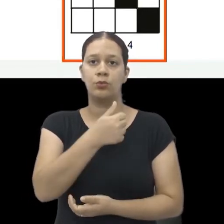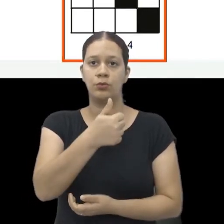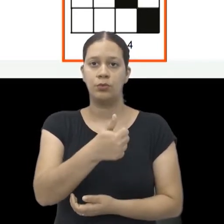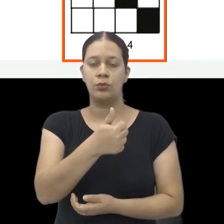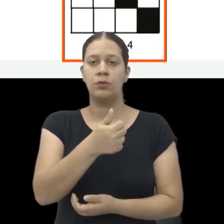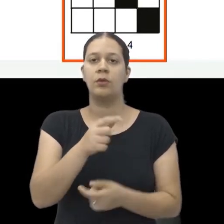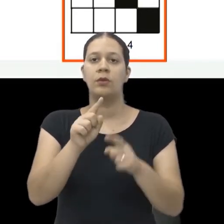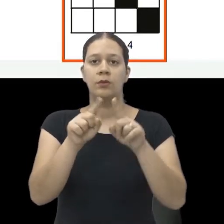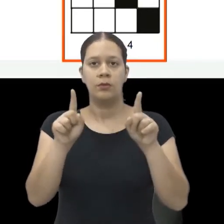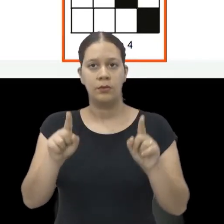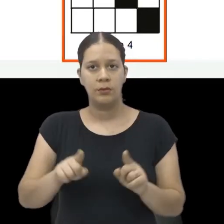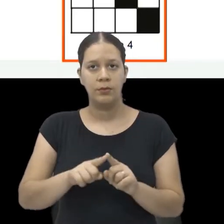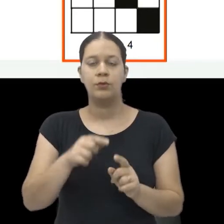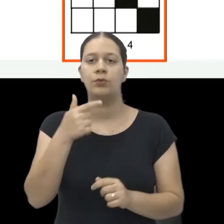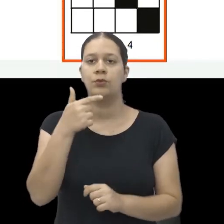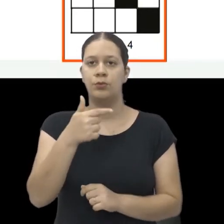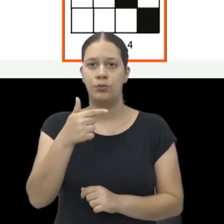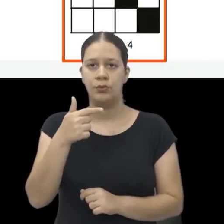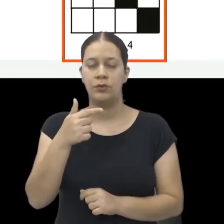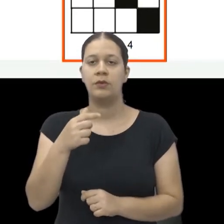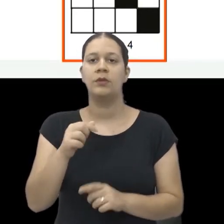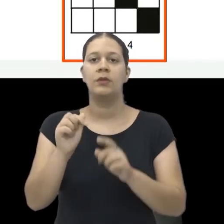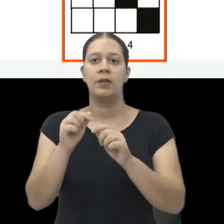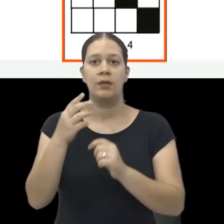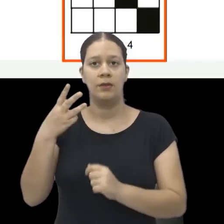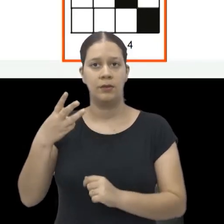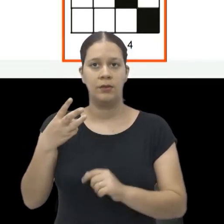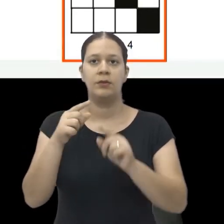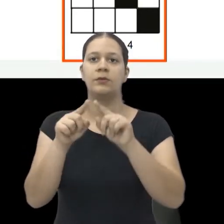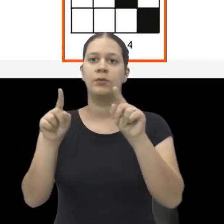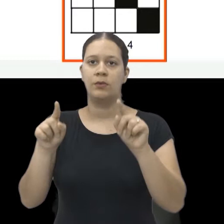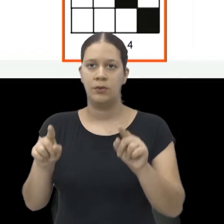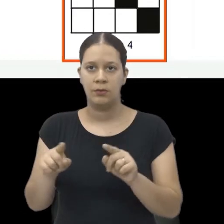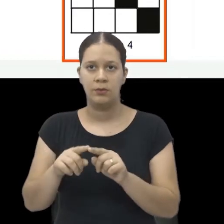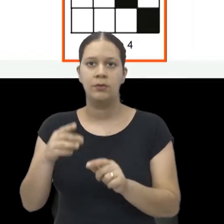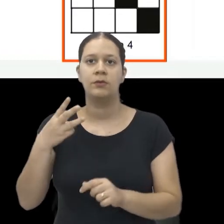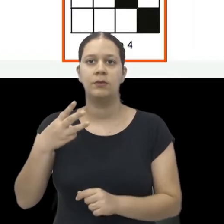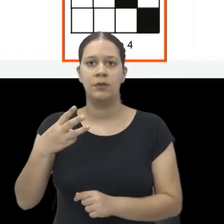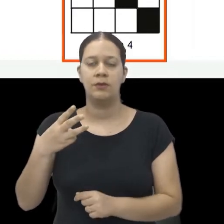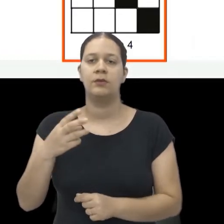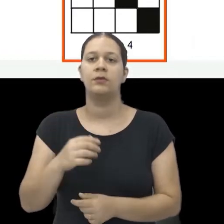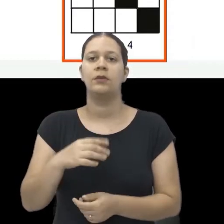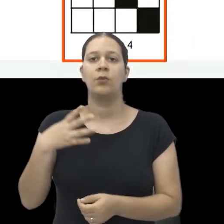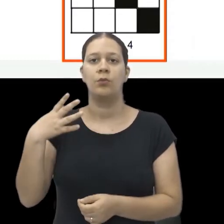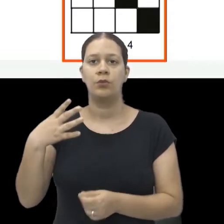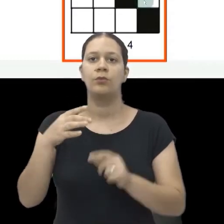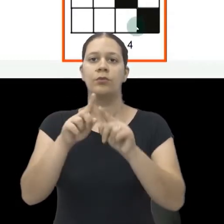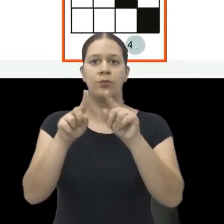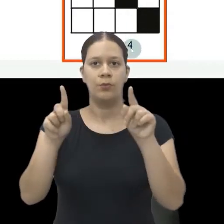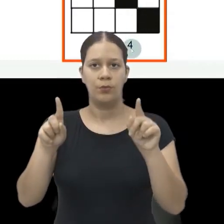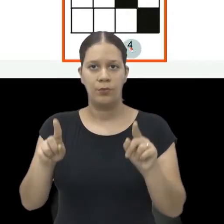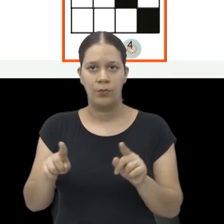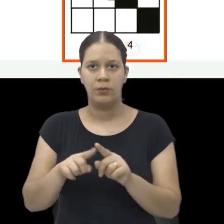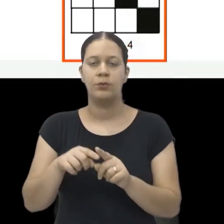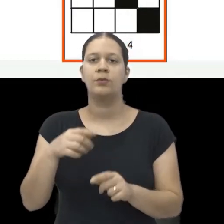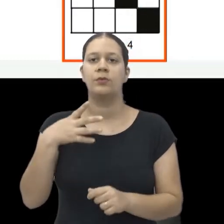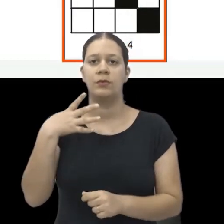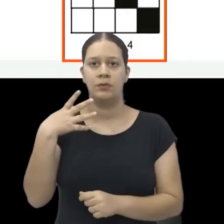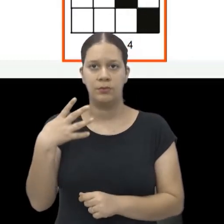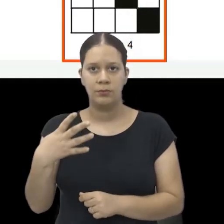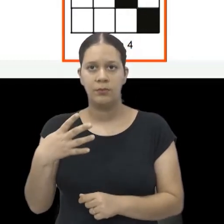quadrado preto, na 2, 2 quadrados pretos, na 3, 3 quadrados pretos, na